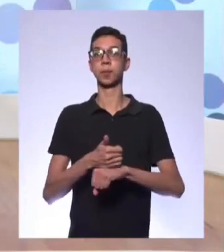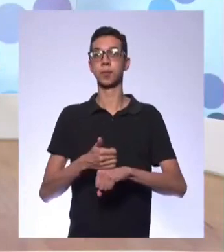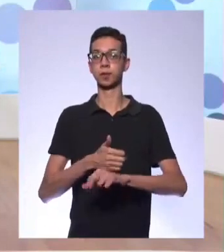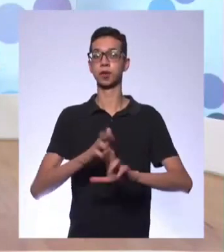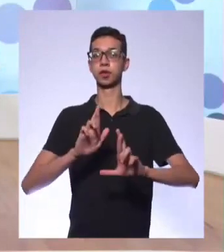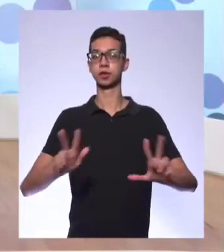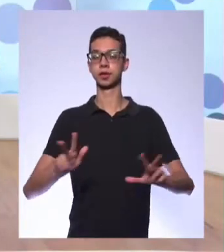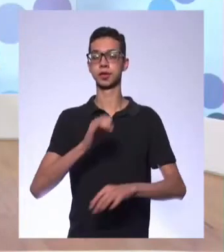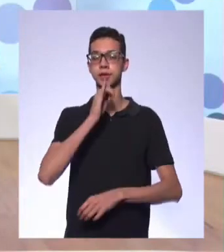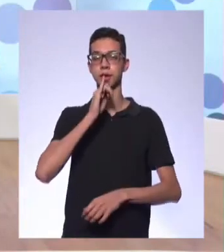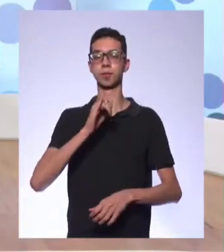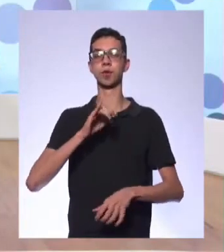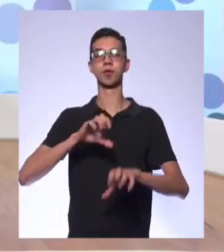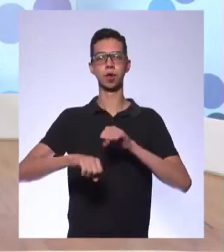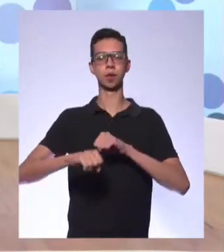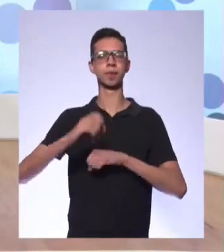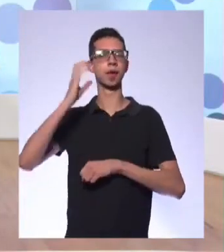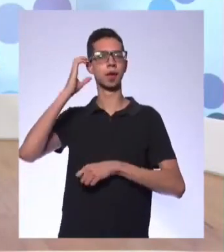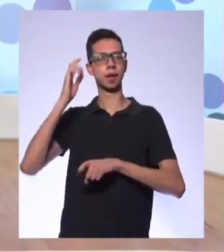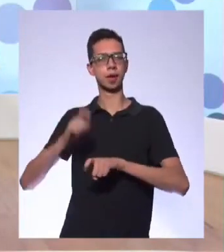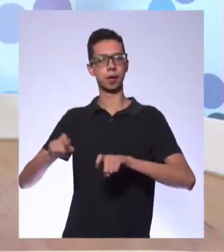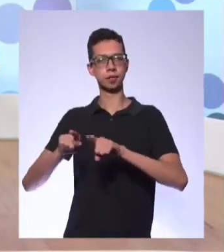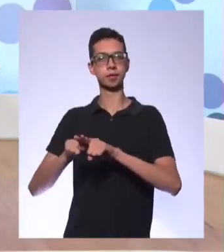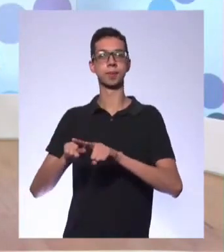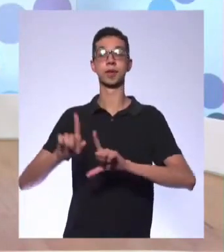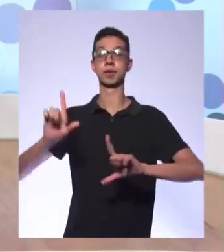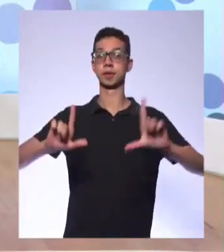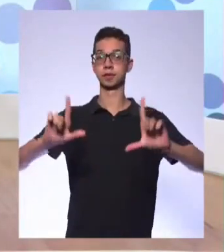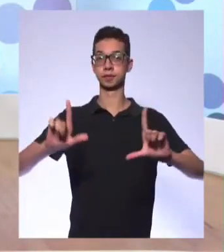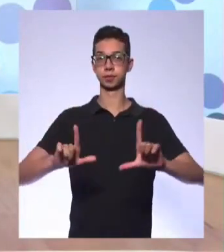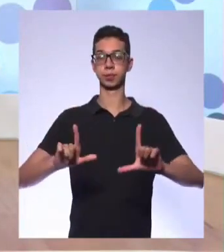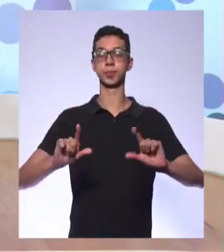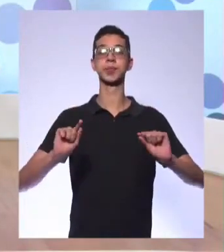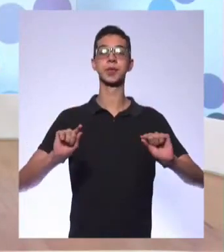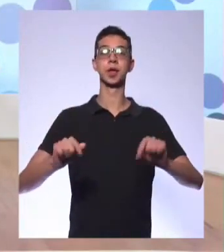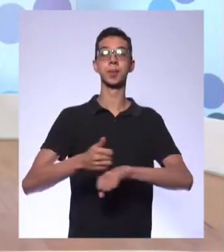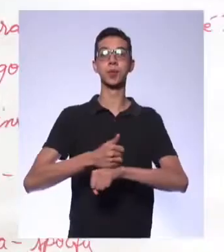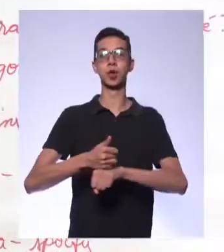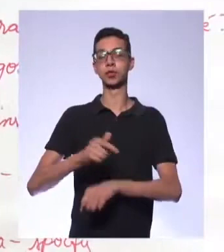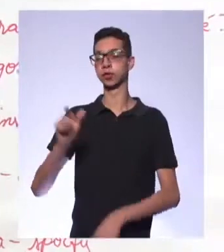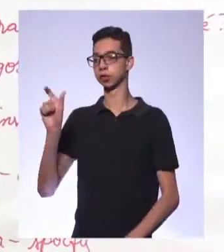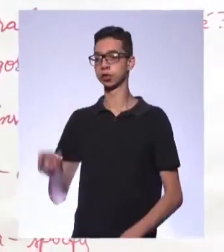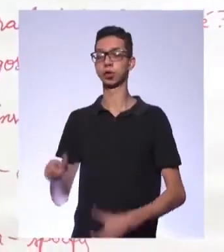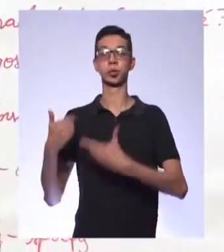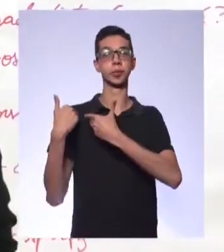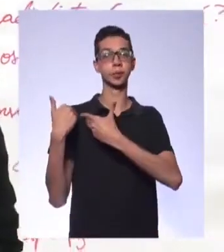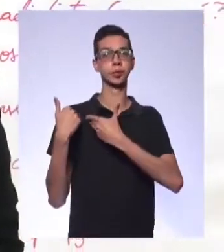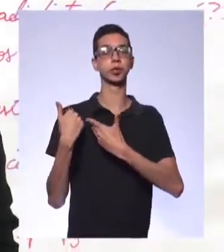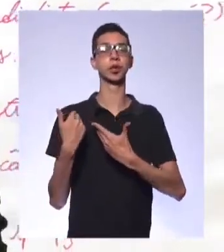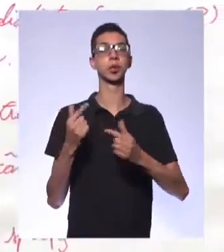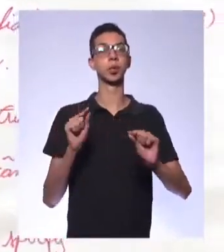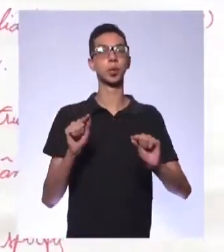né, geralmente com formação em rádio e TV, tá? E esse profissional ele fica, né, encarregado